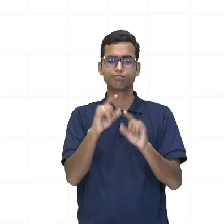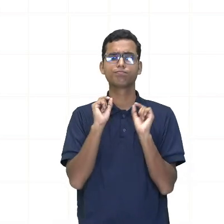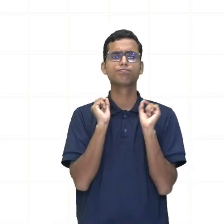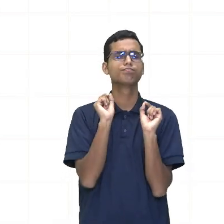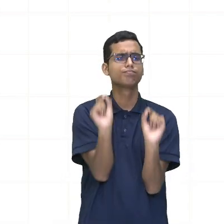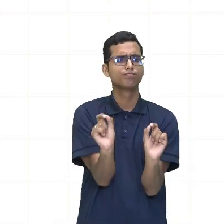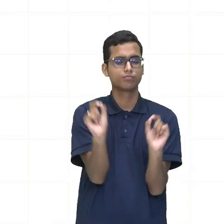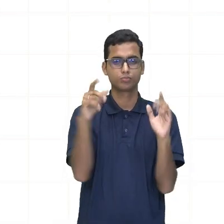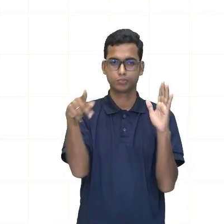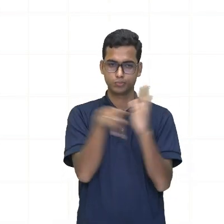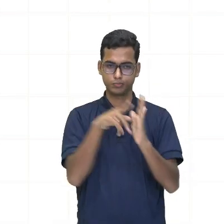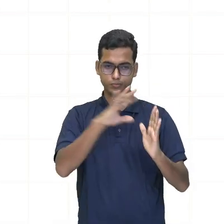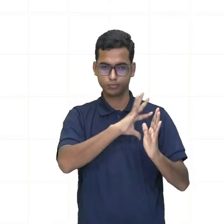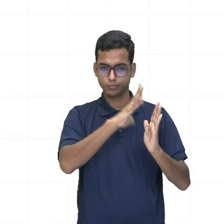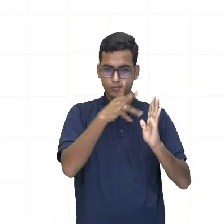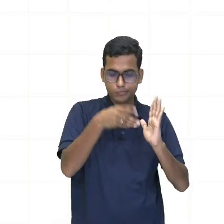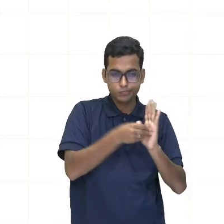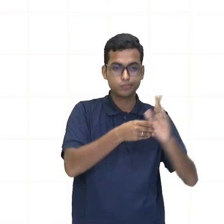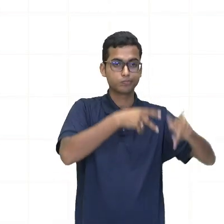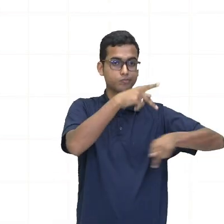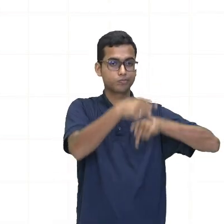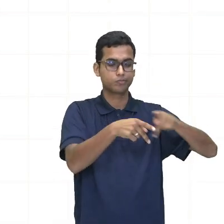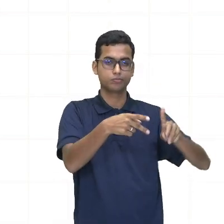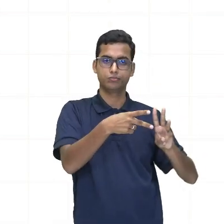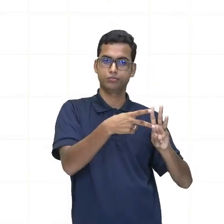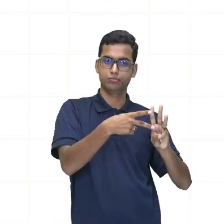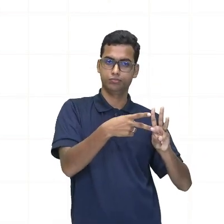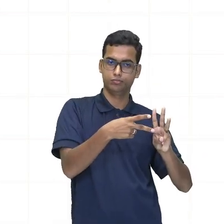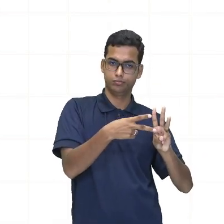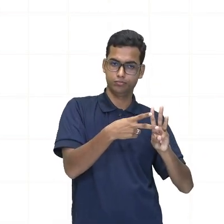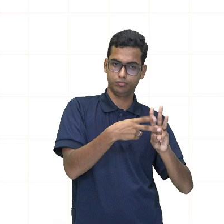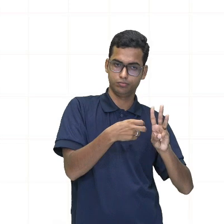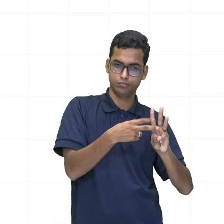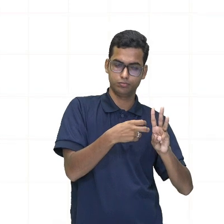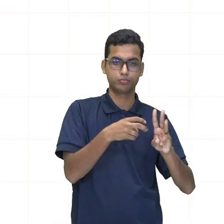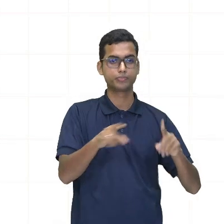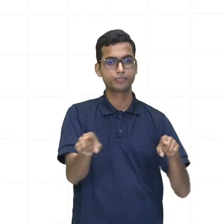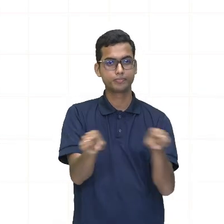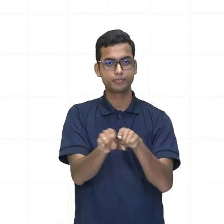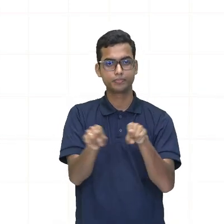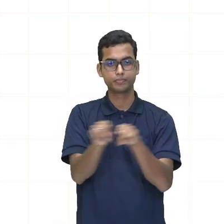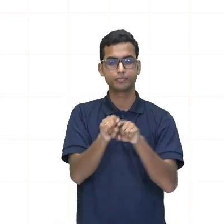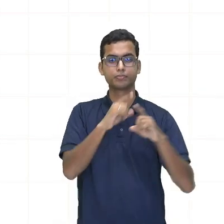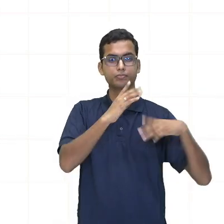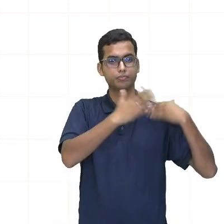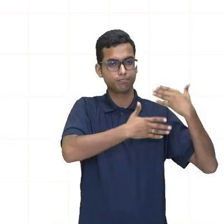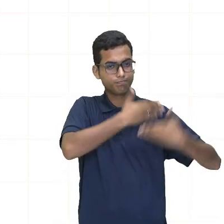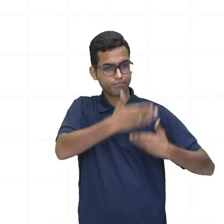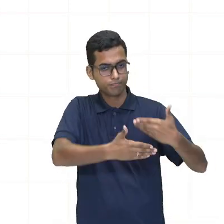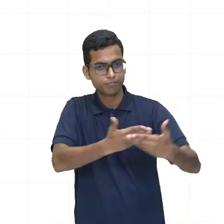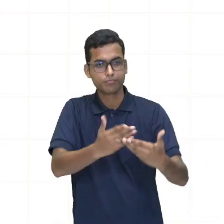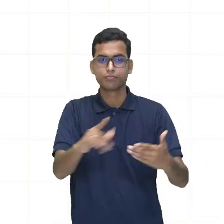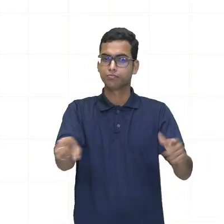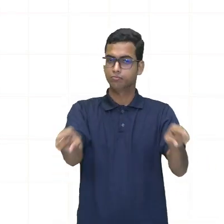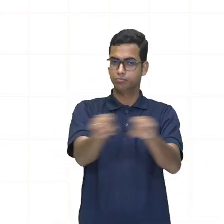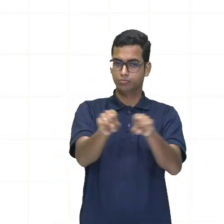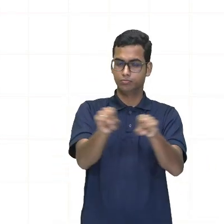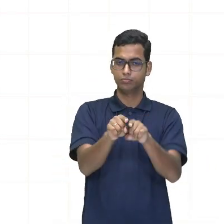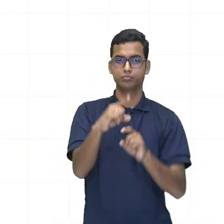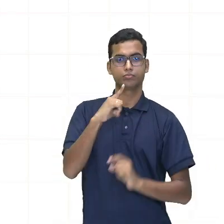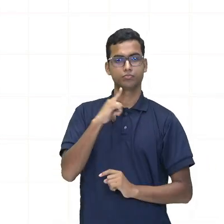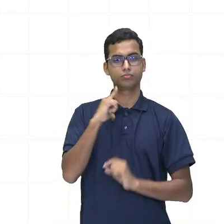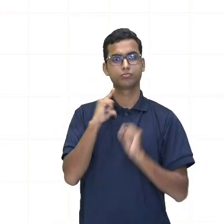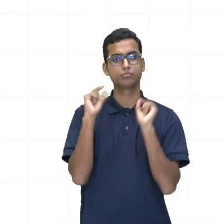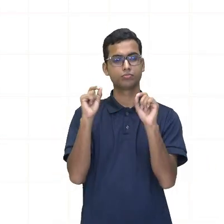na Amazônia? Justamente os povos indígenas. Com o passar do tempo, esses povos indígenas também receberam os